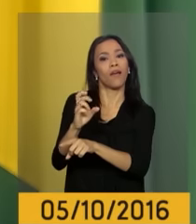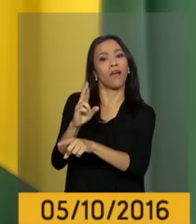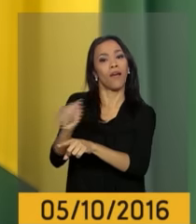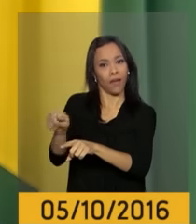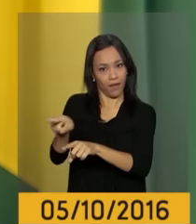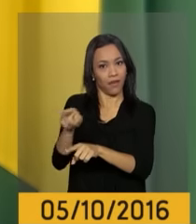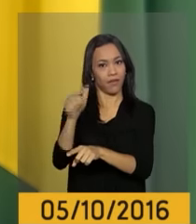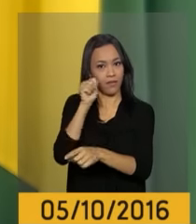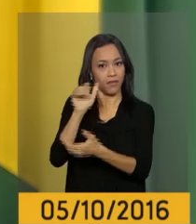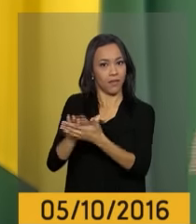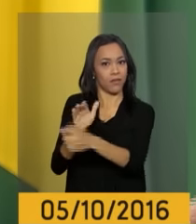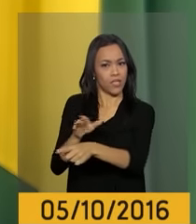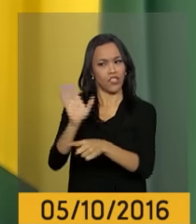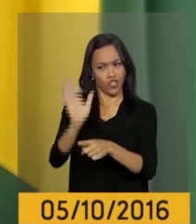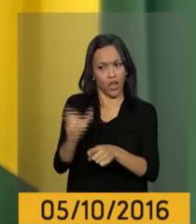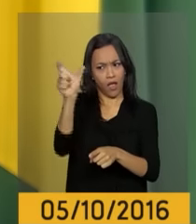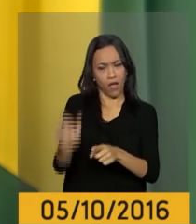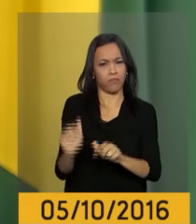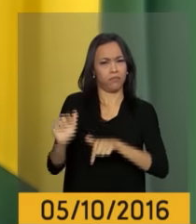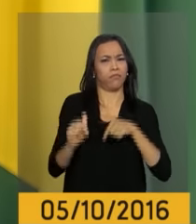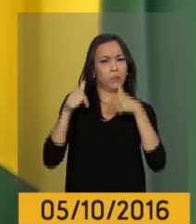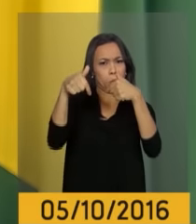o Osmar já trabalha